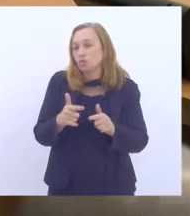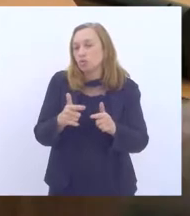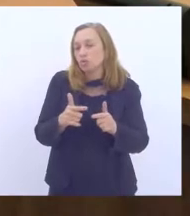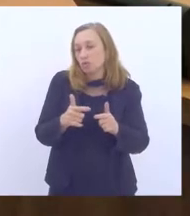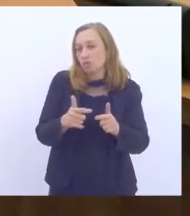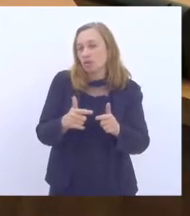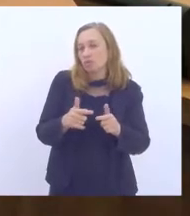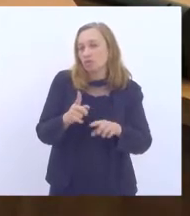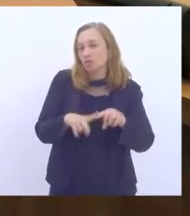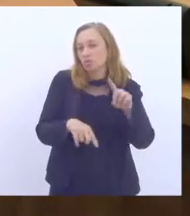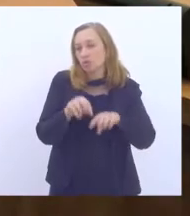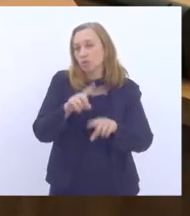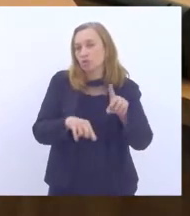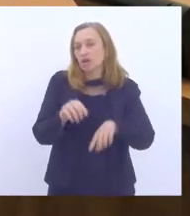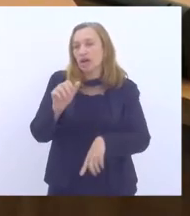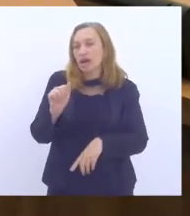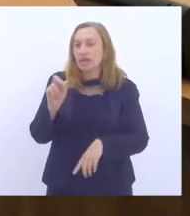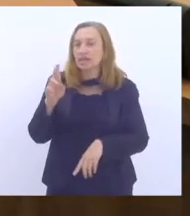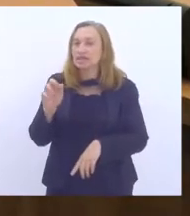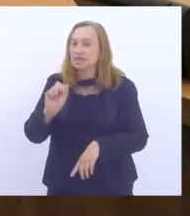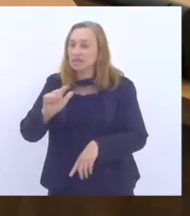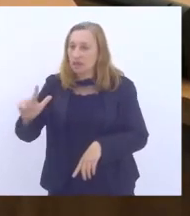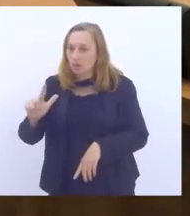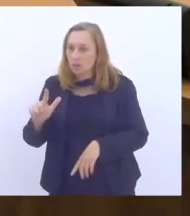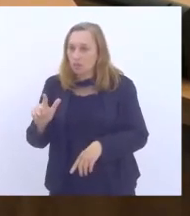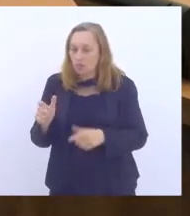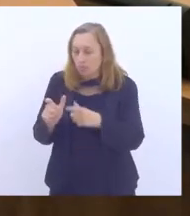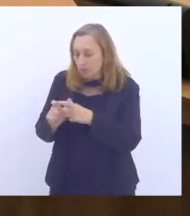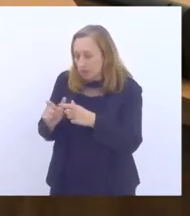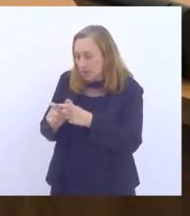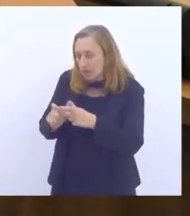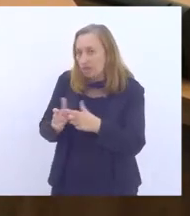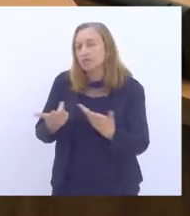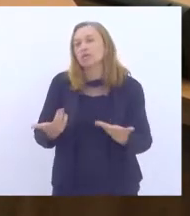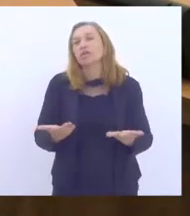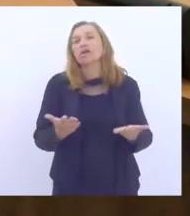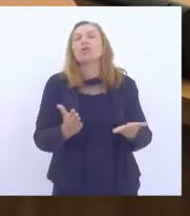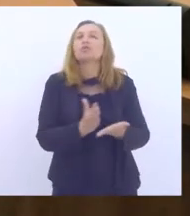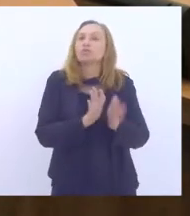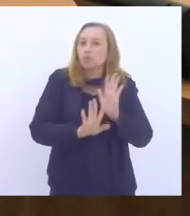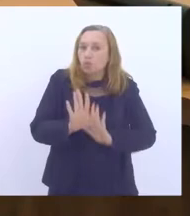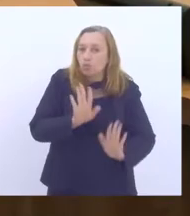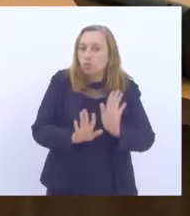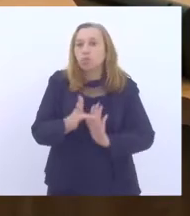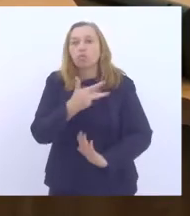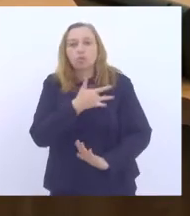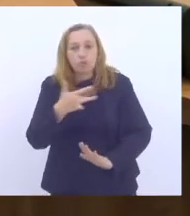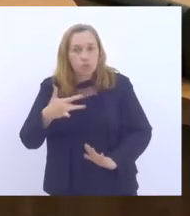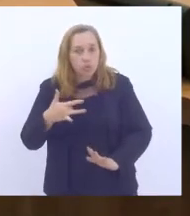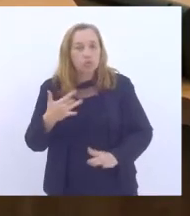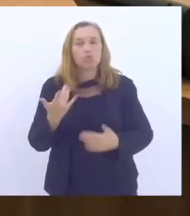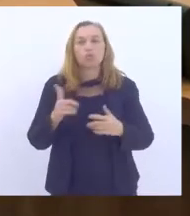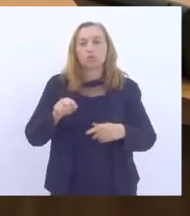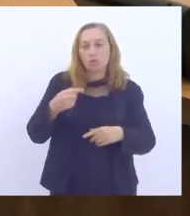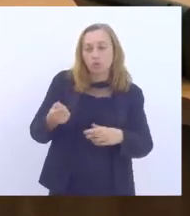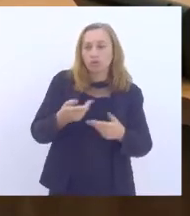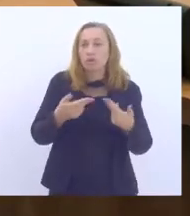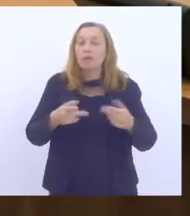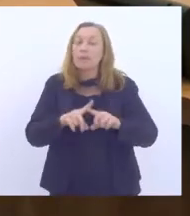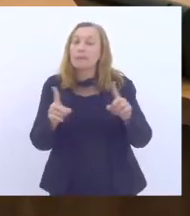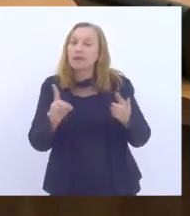falando de pequenos estabelecimentos artesanais o Robson quer sempre ter os cuidados com a saúde com a Brucelose em fim